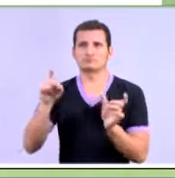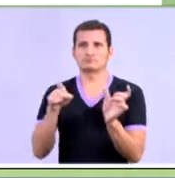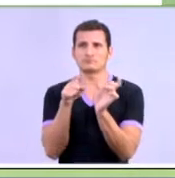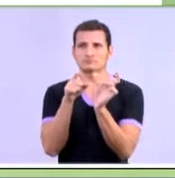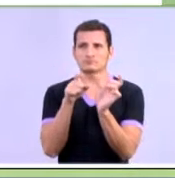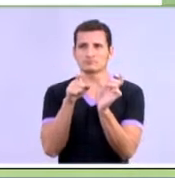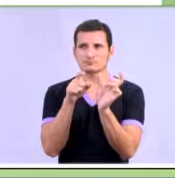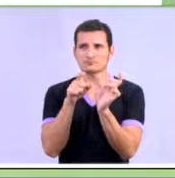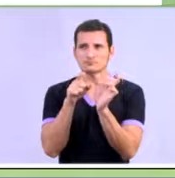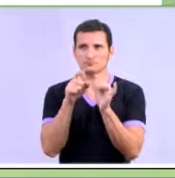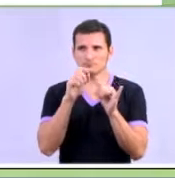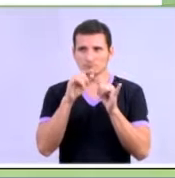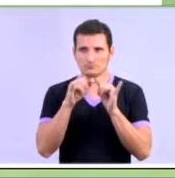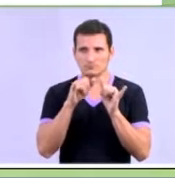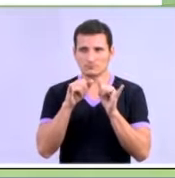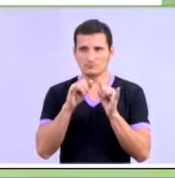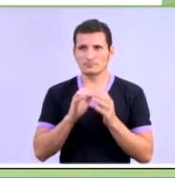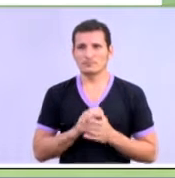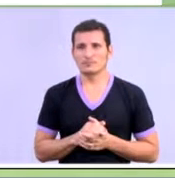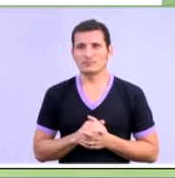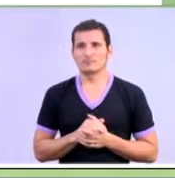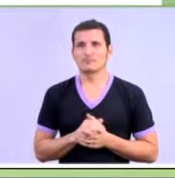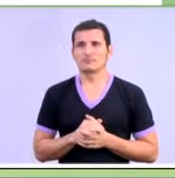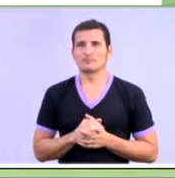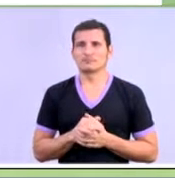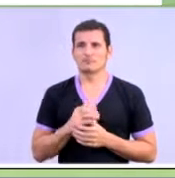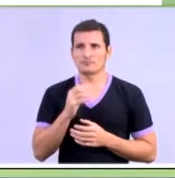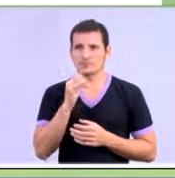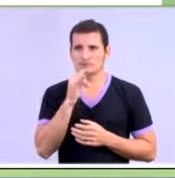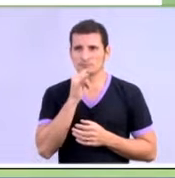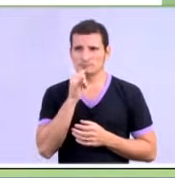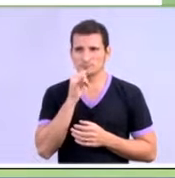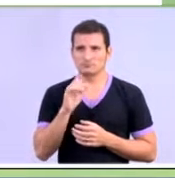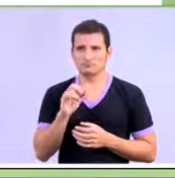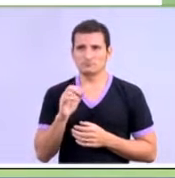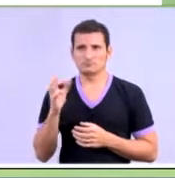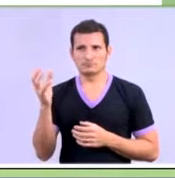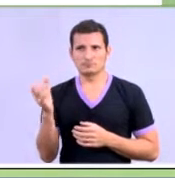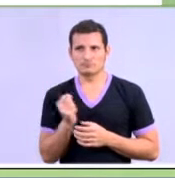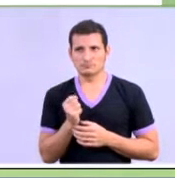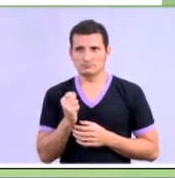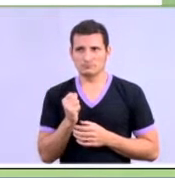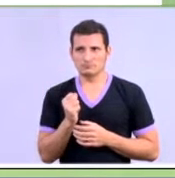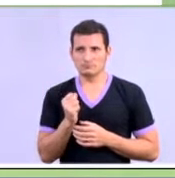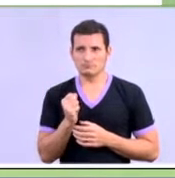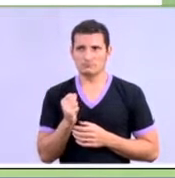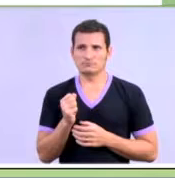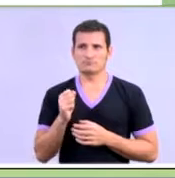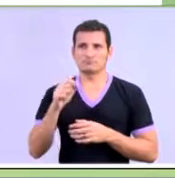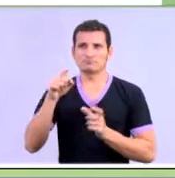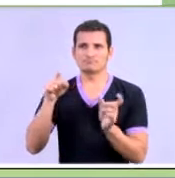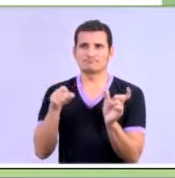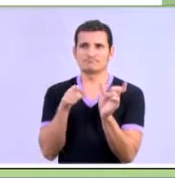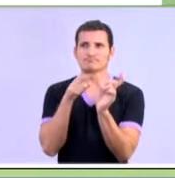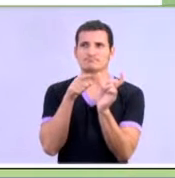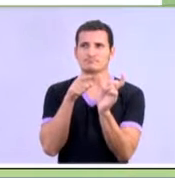informação. Eu vou, por exemplo, implementar, vou sacar e quando efetuar o saque eu vou retornar um novo